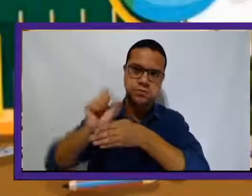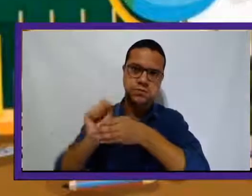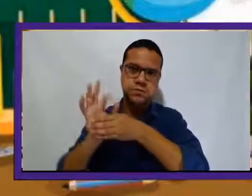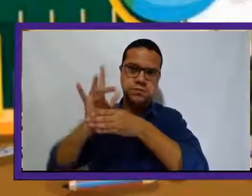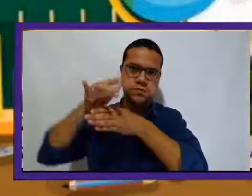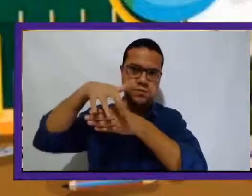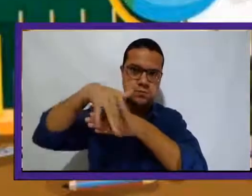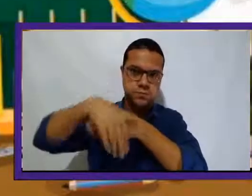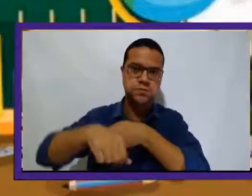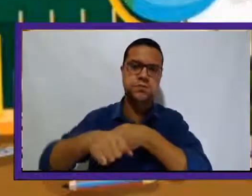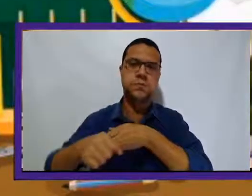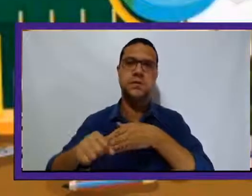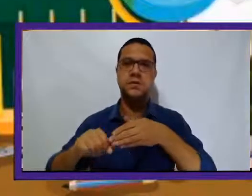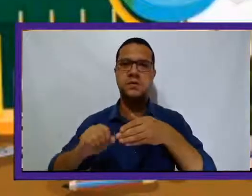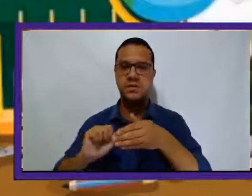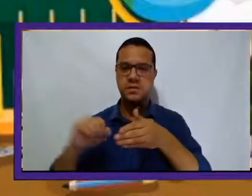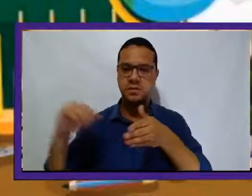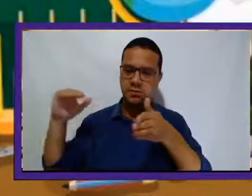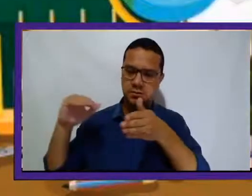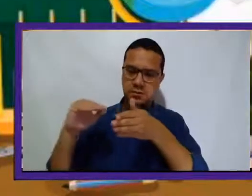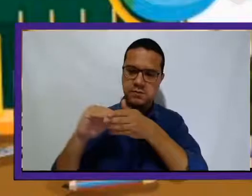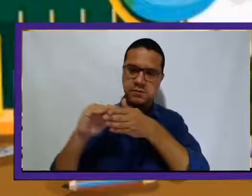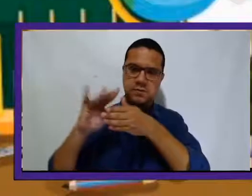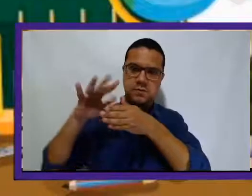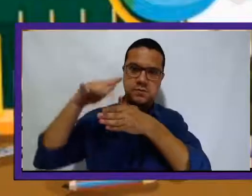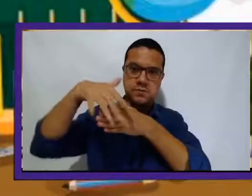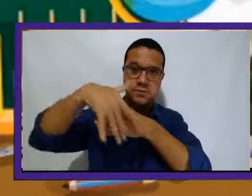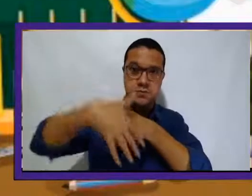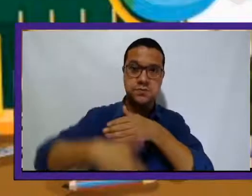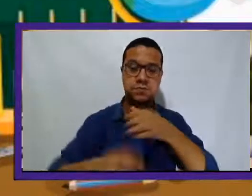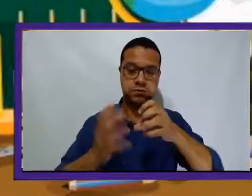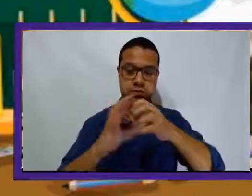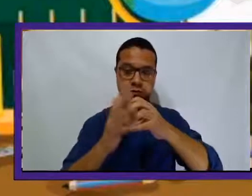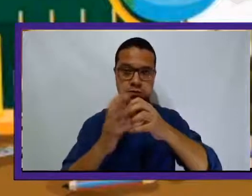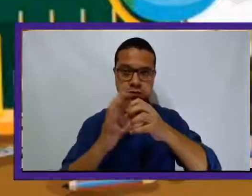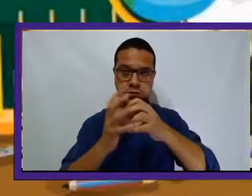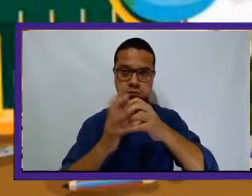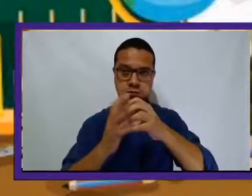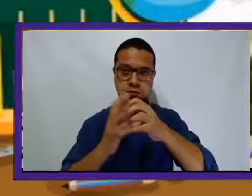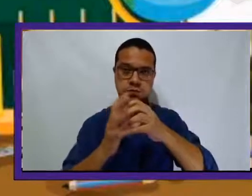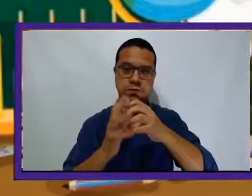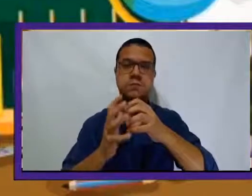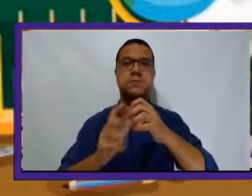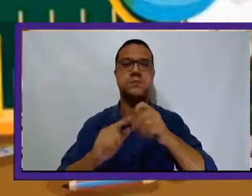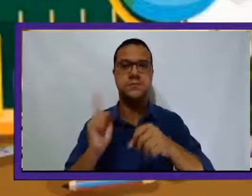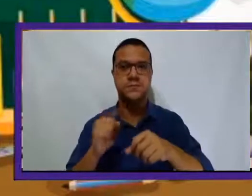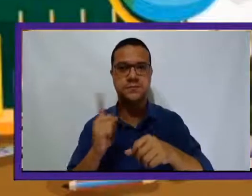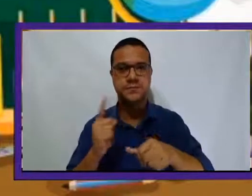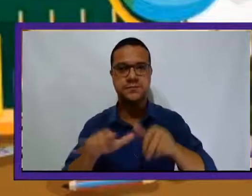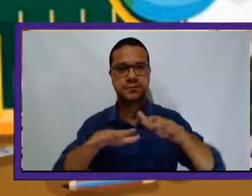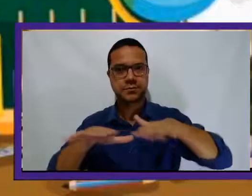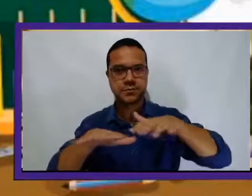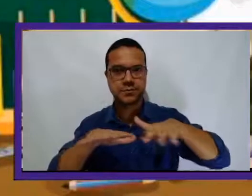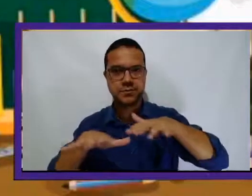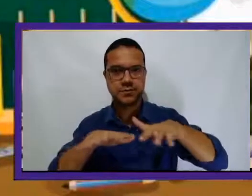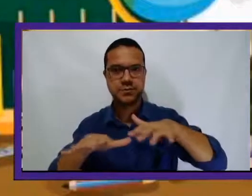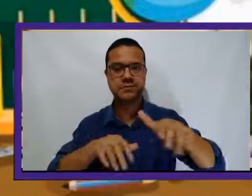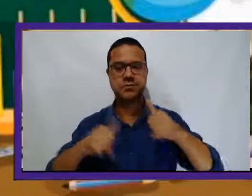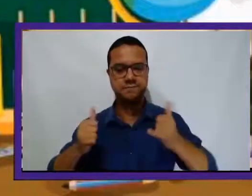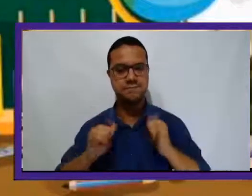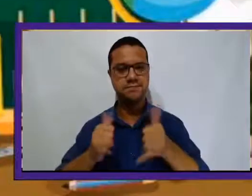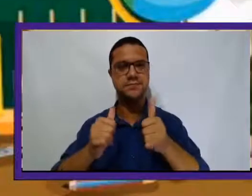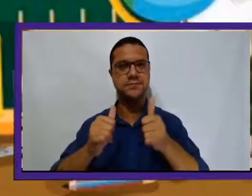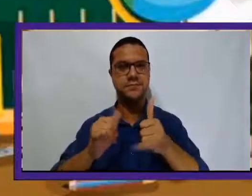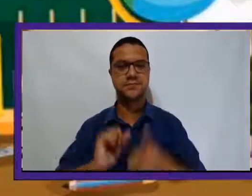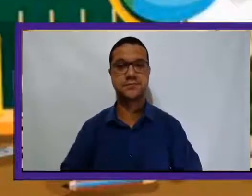D'água Nas represas Das usinas Hidrelétricas Que vão transformar A energia mecânica Do movimento Em